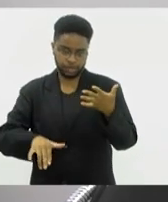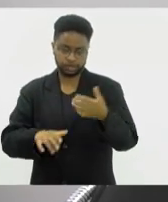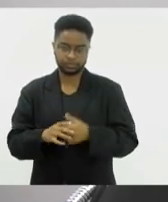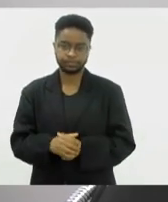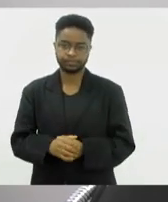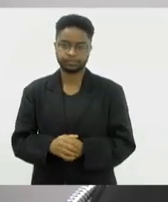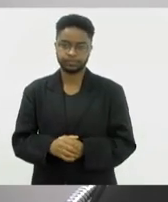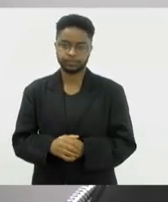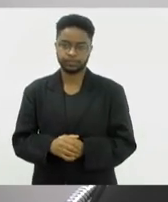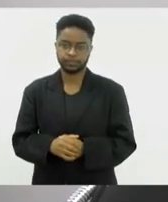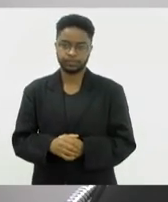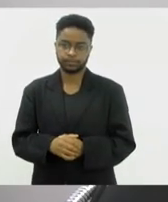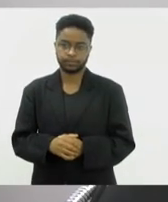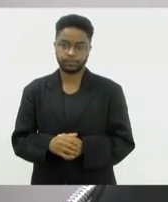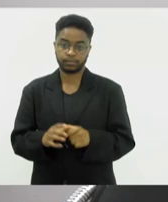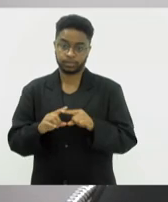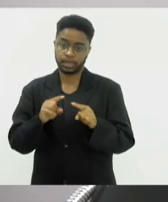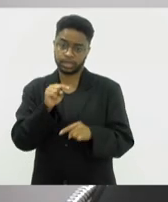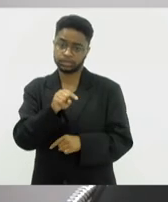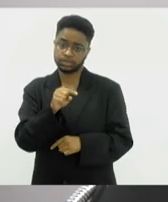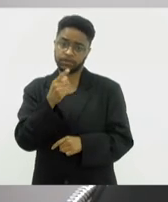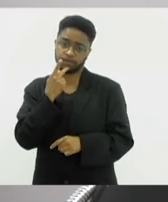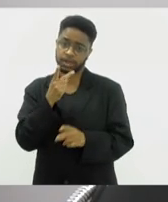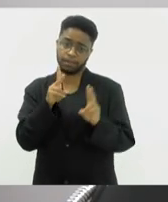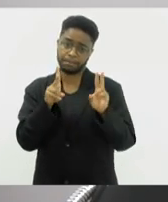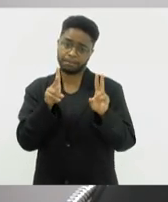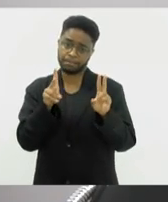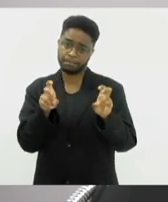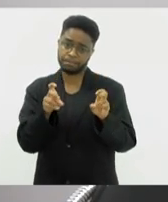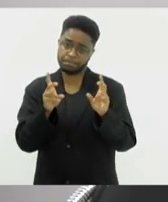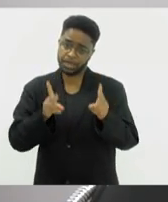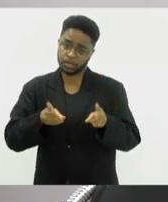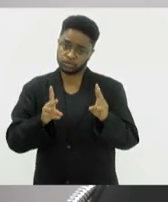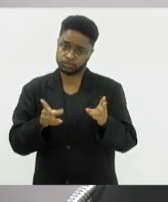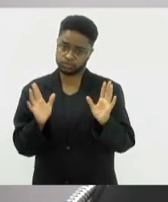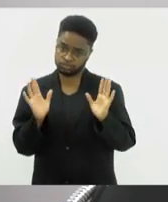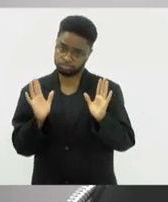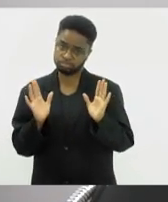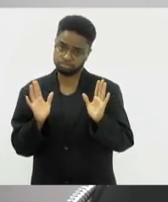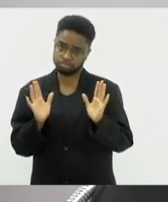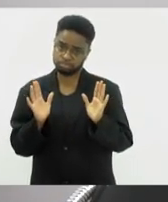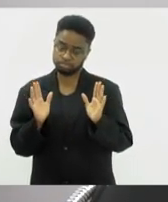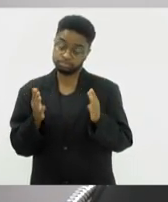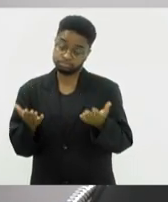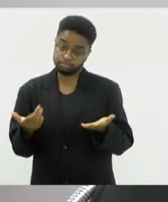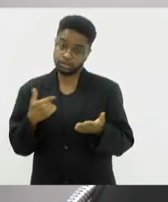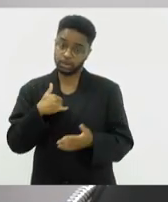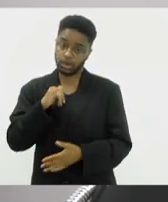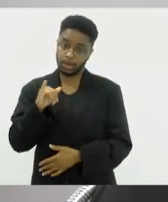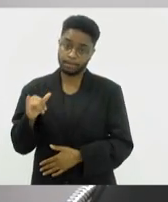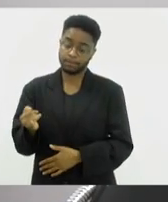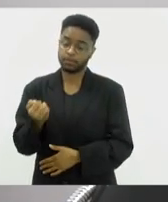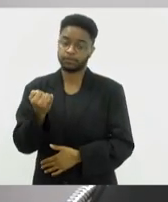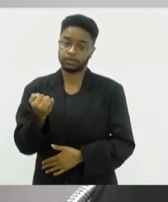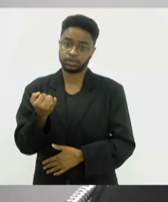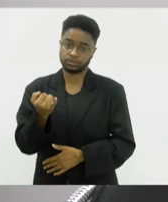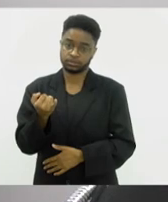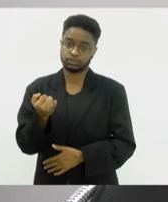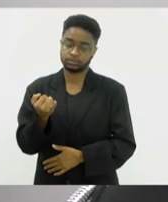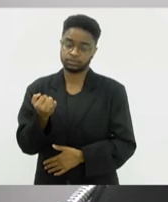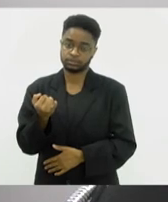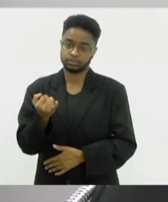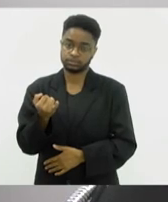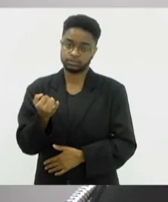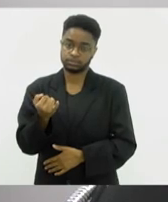Esse aqui, no fundo, está tratando do mesmo tema. Aí eu aproveitei o ensejo